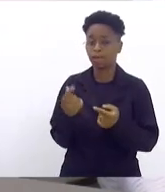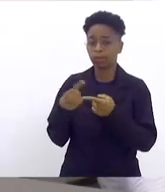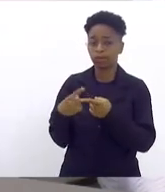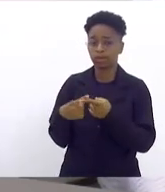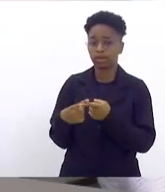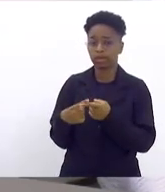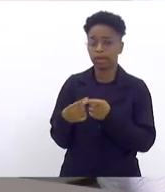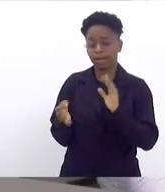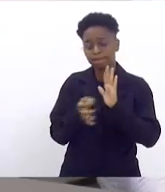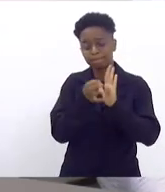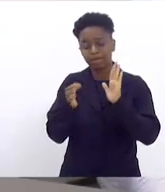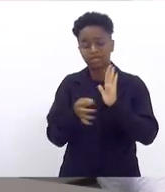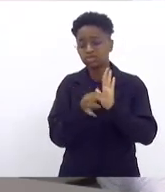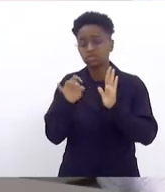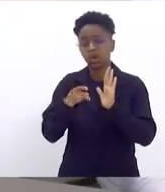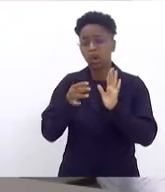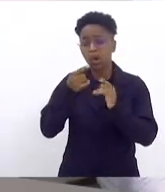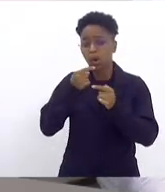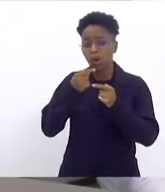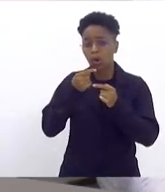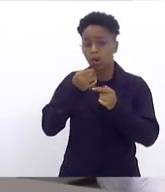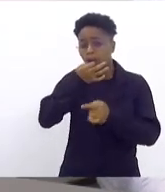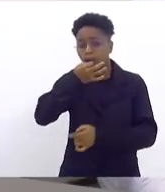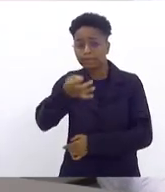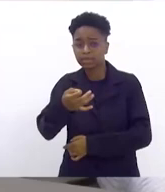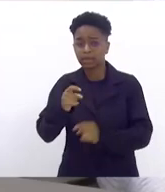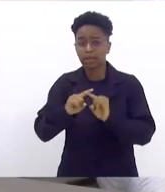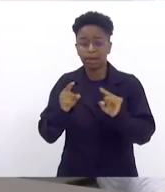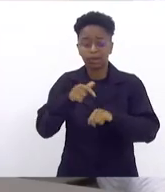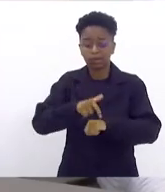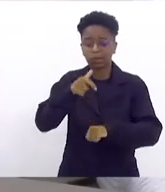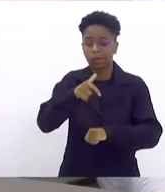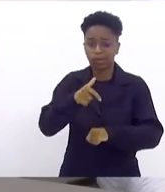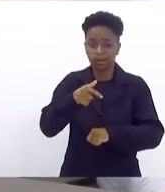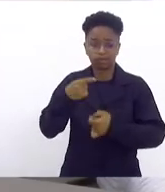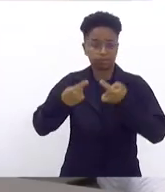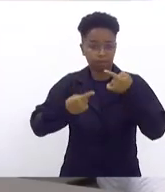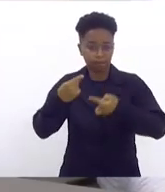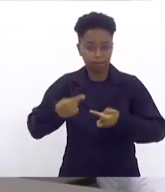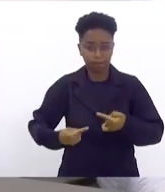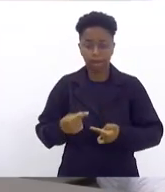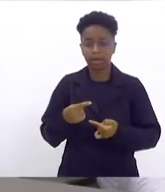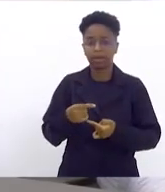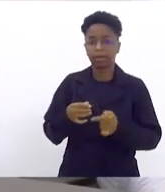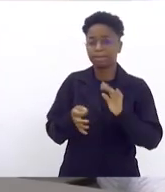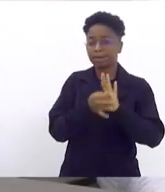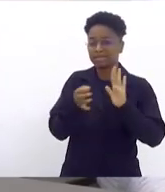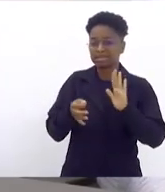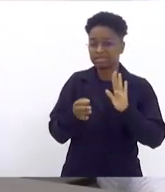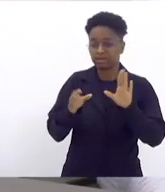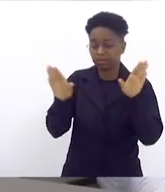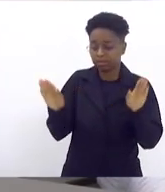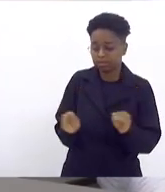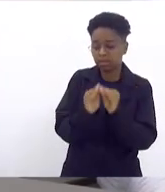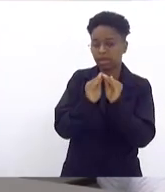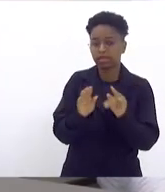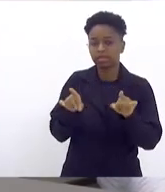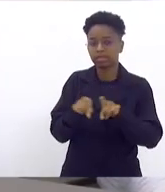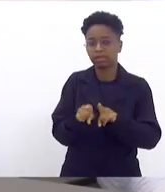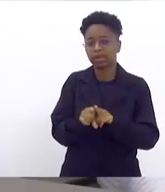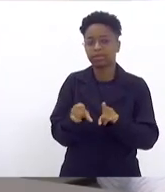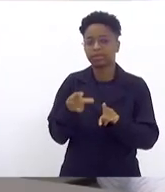de que o parecer é meramente opinativo. Mas na hora de uma argumentação, esse parecer prévio, emanando de uma baixa diligência da